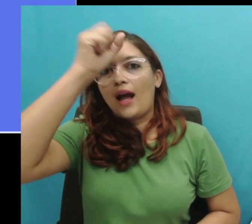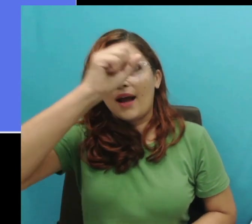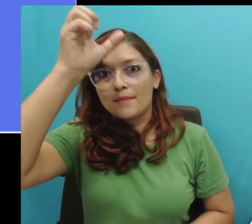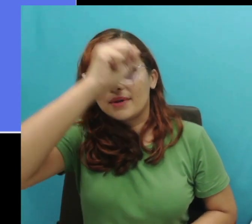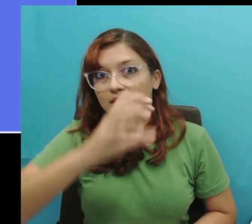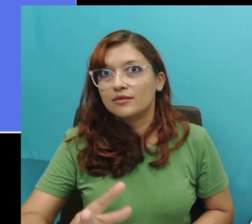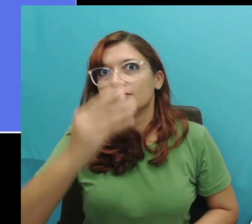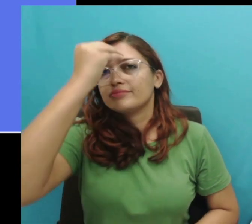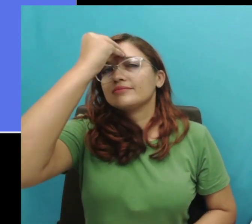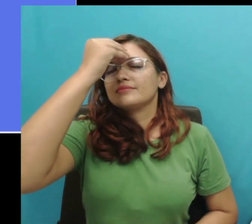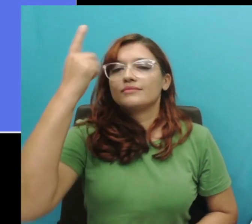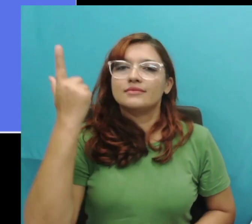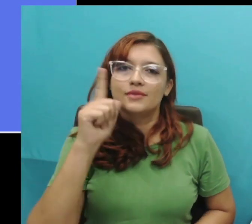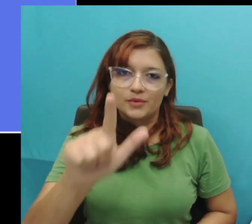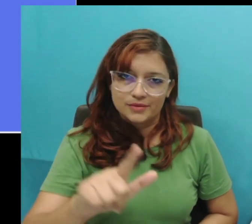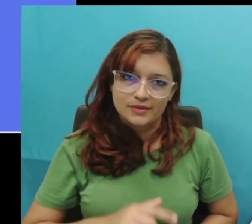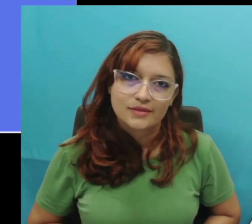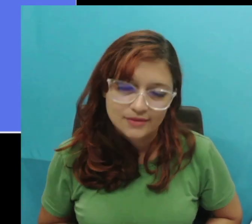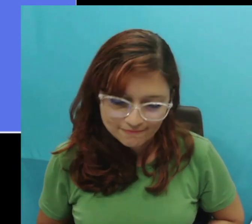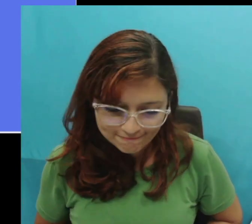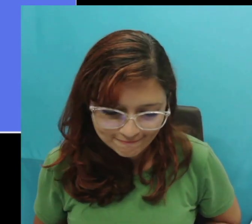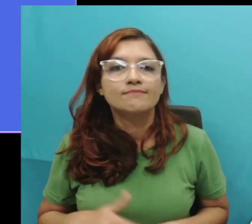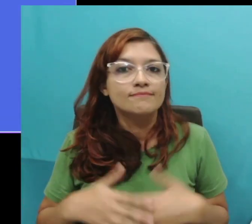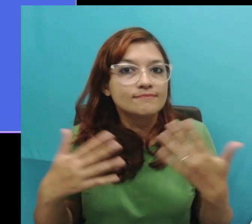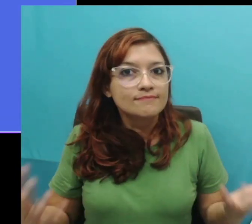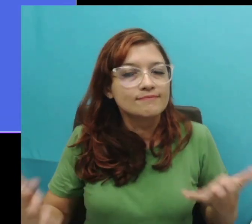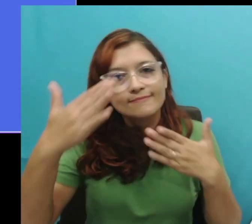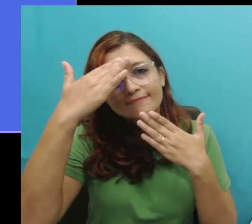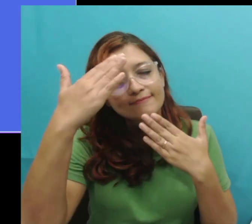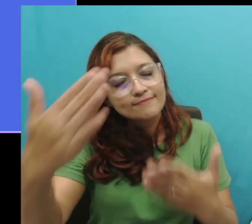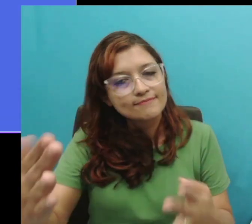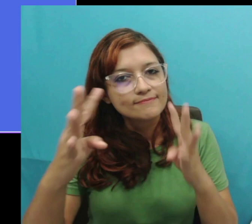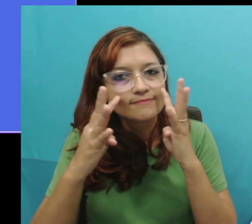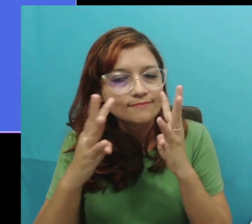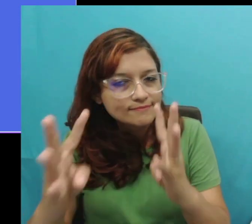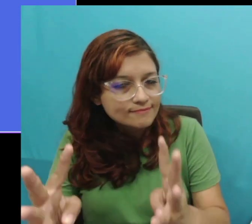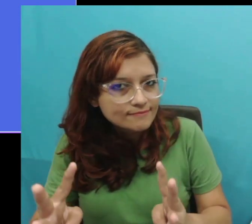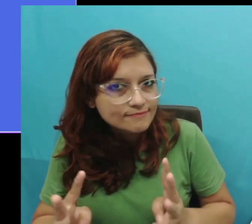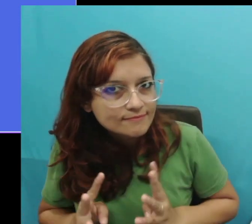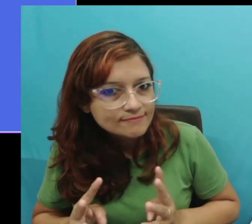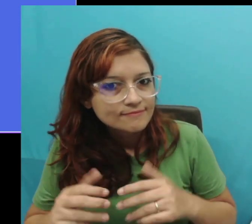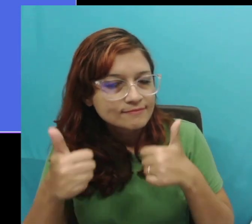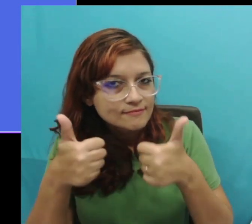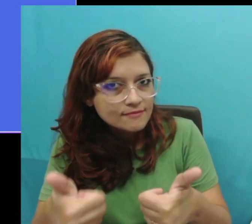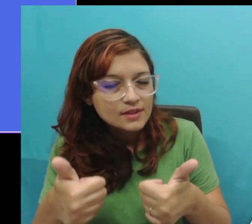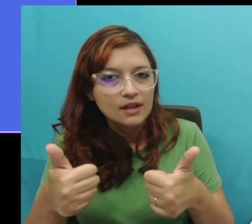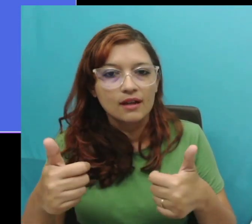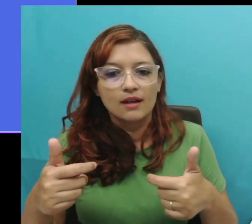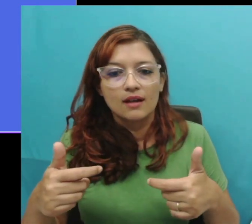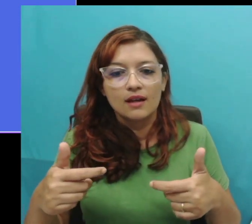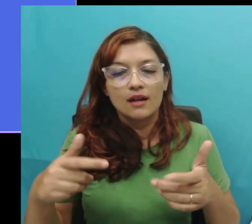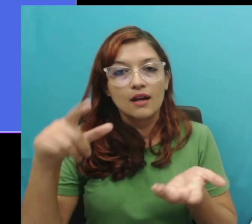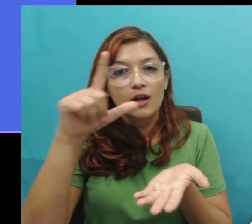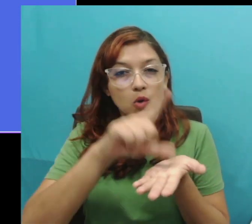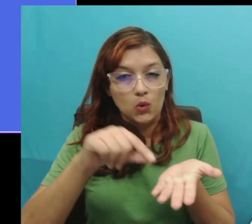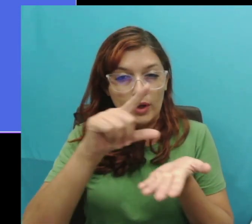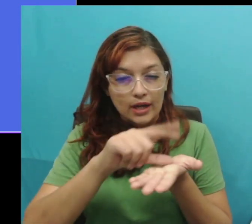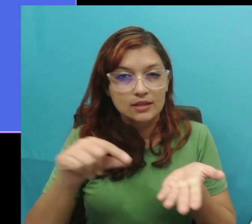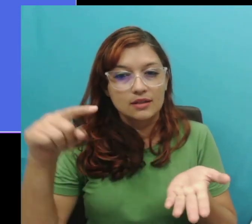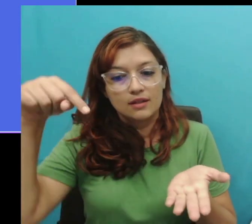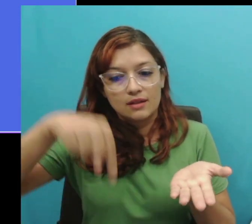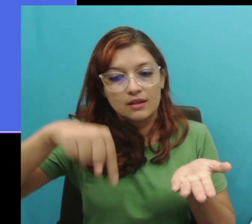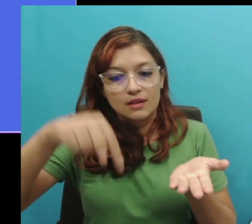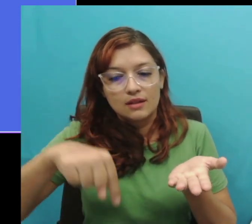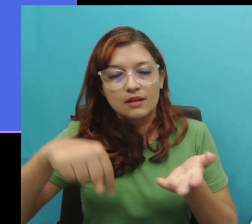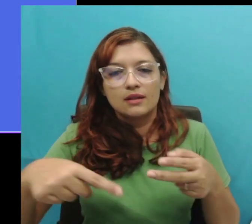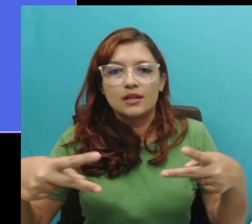e absorvam os conceitos. Muito obrigada pela atenção. O link do artigo vai estar